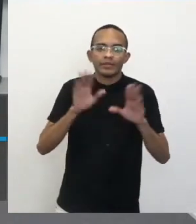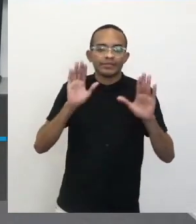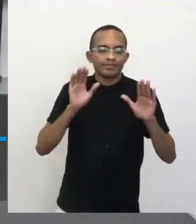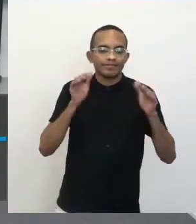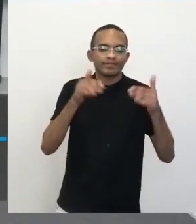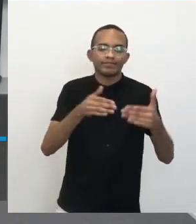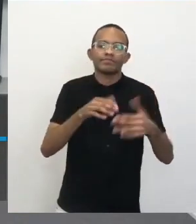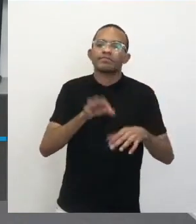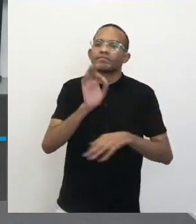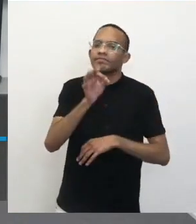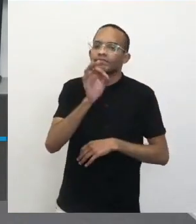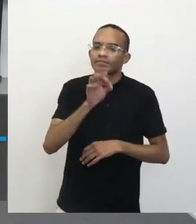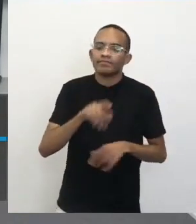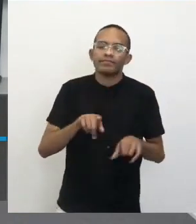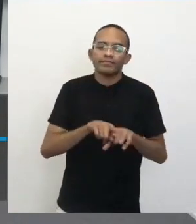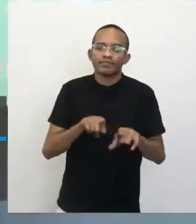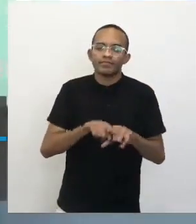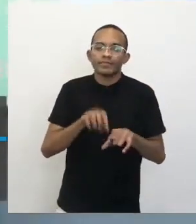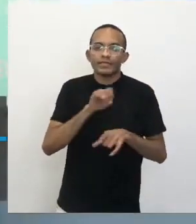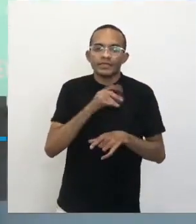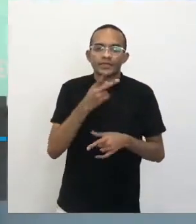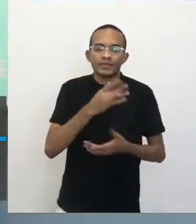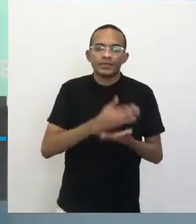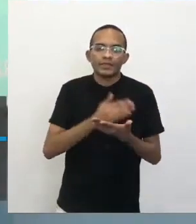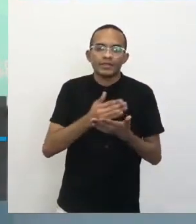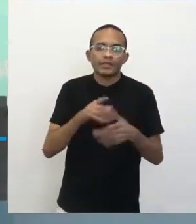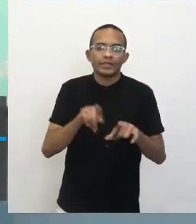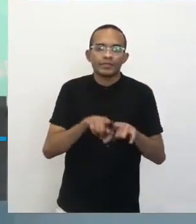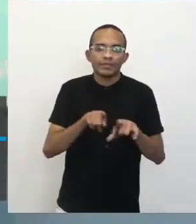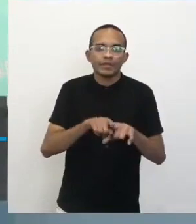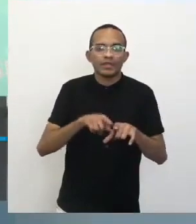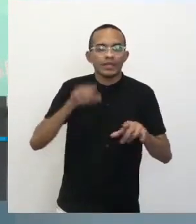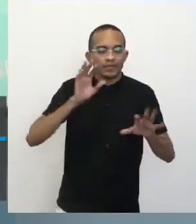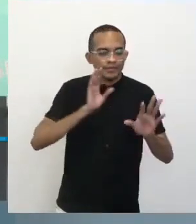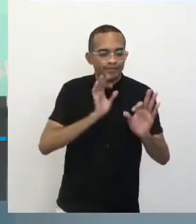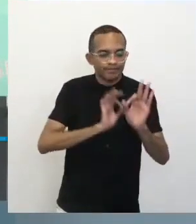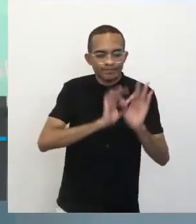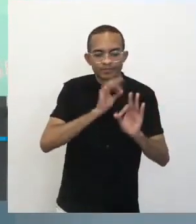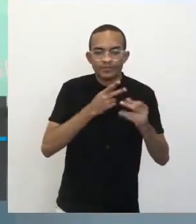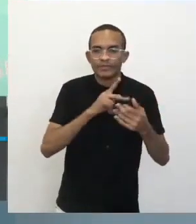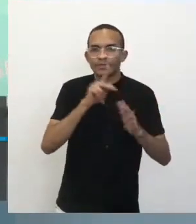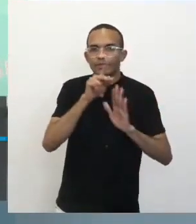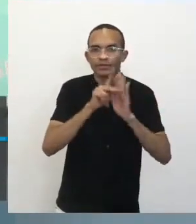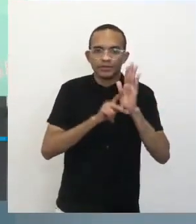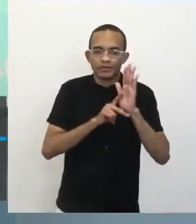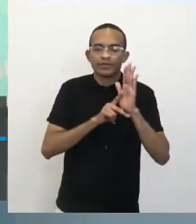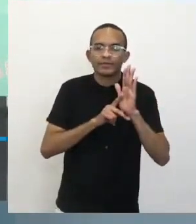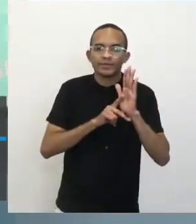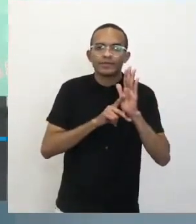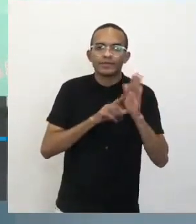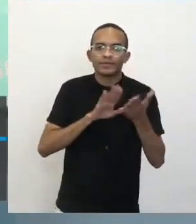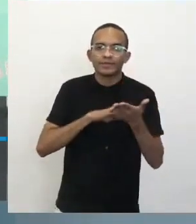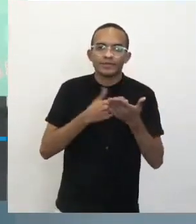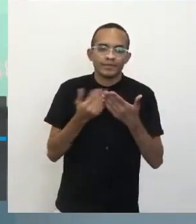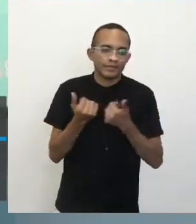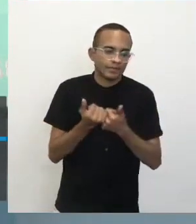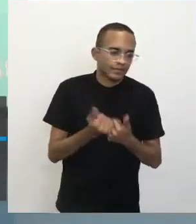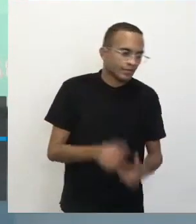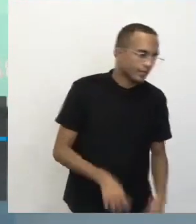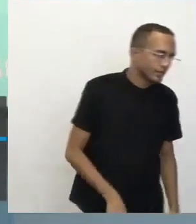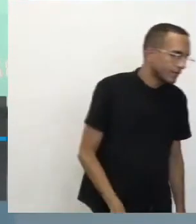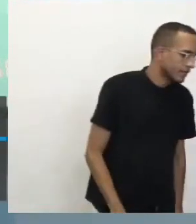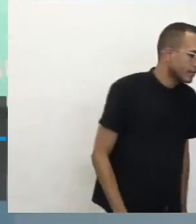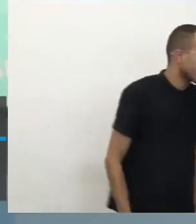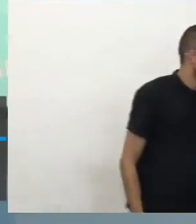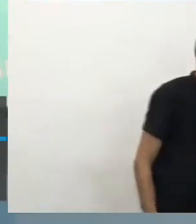específica. Exatamente, ou seja, você já está começando aí a delinear o seu projeto, né? Você já está começando a dar uma forma a ele.